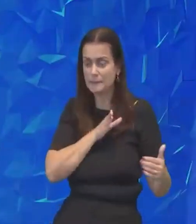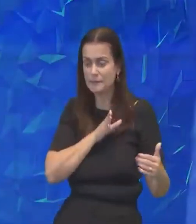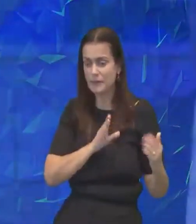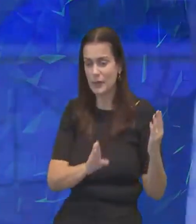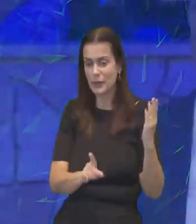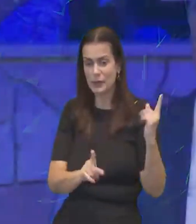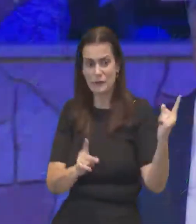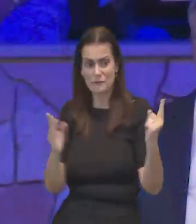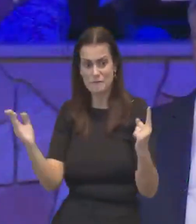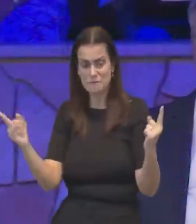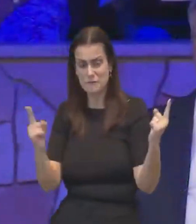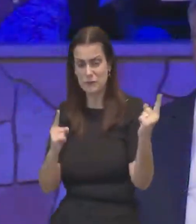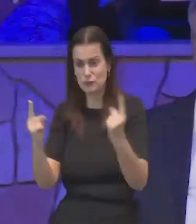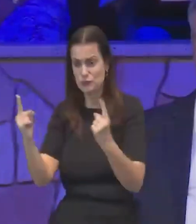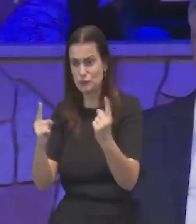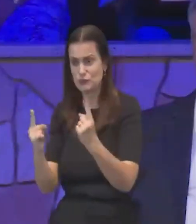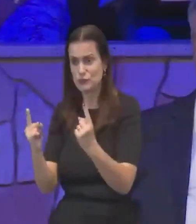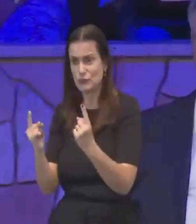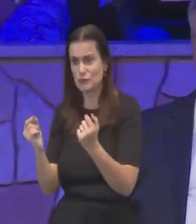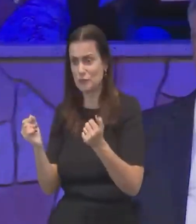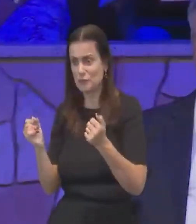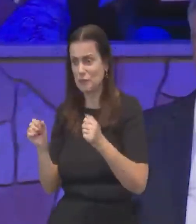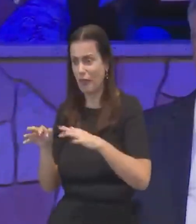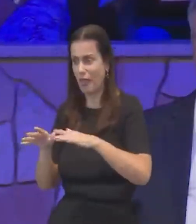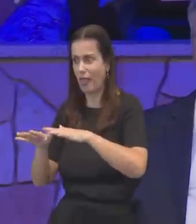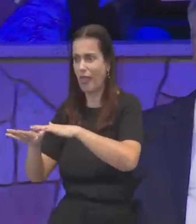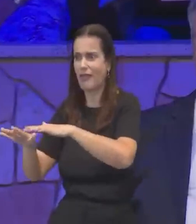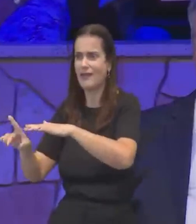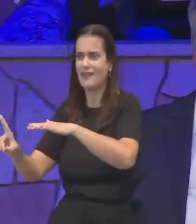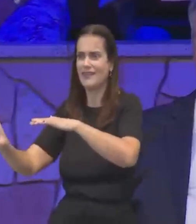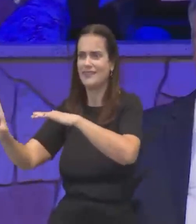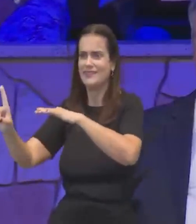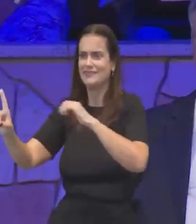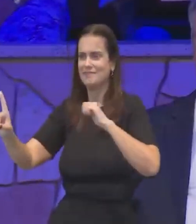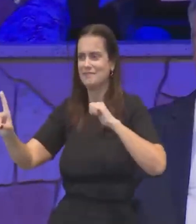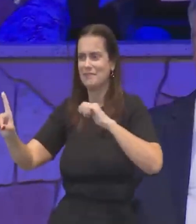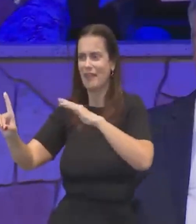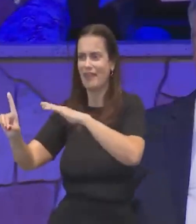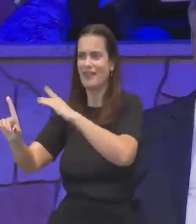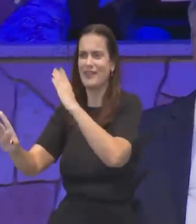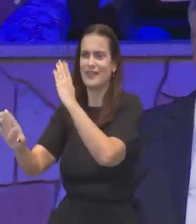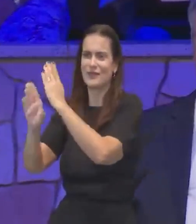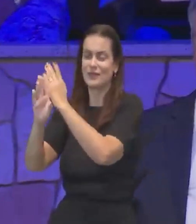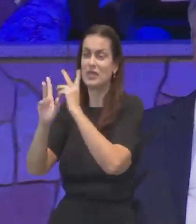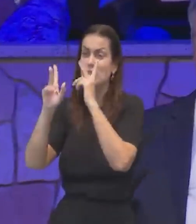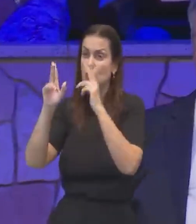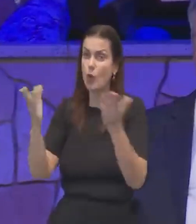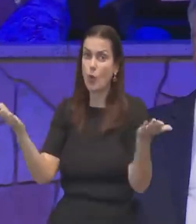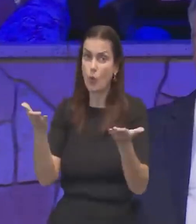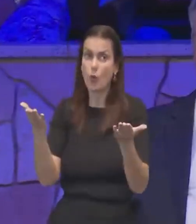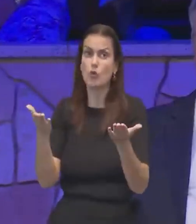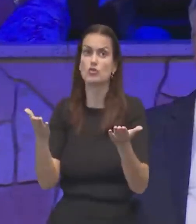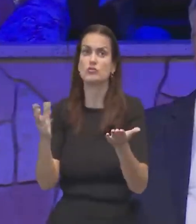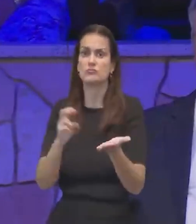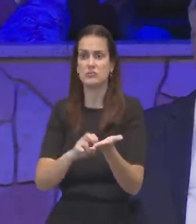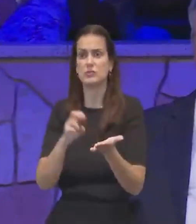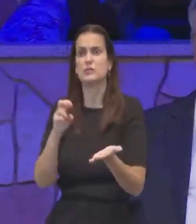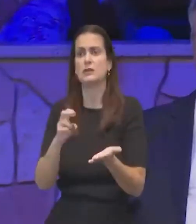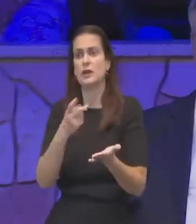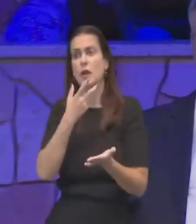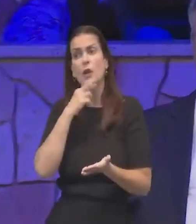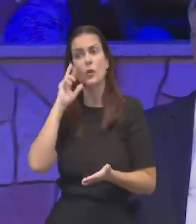Aquela cidade foi estremecida. Assim como nessa manhã o Senhor Jesus deseja estremecer a nossa estrutura,